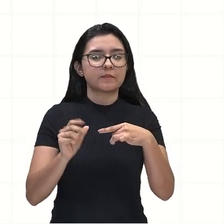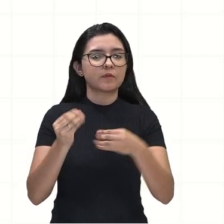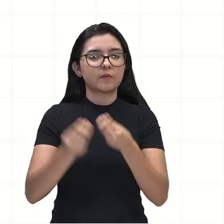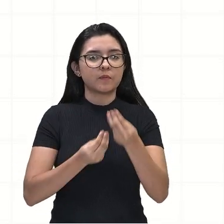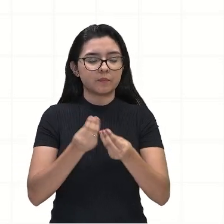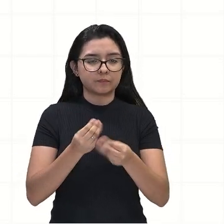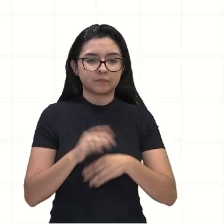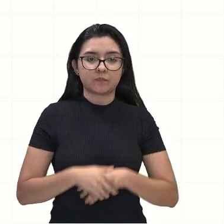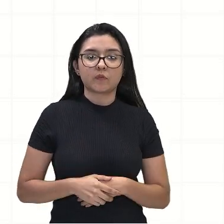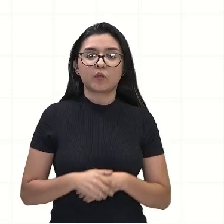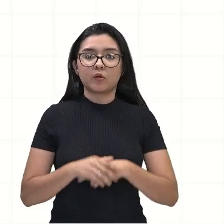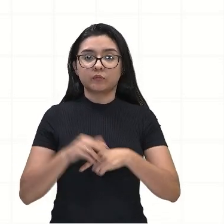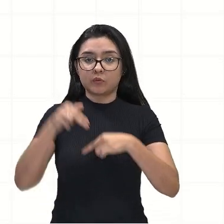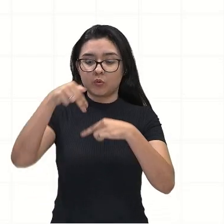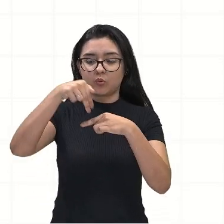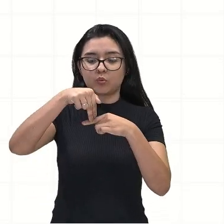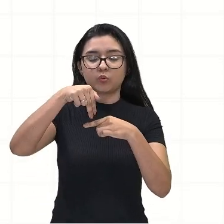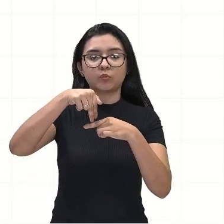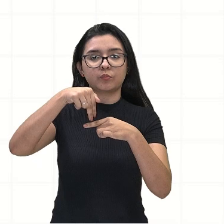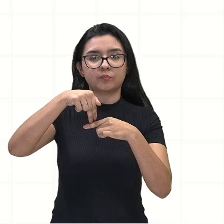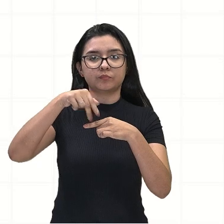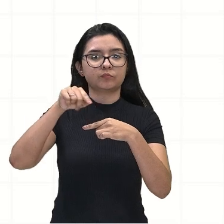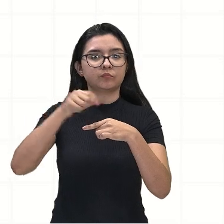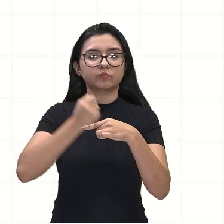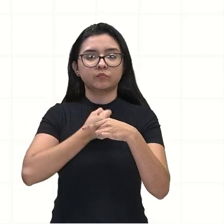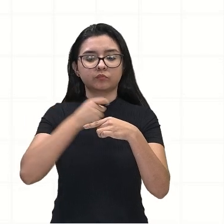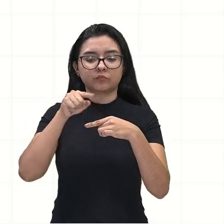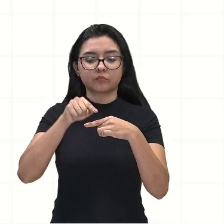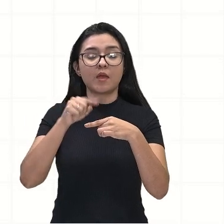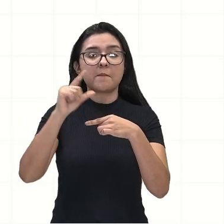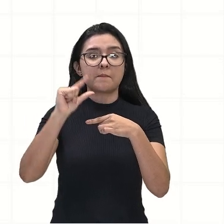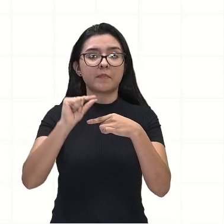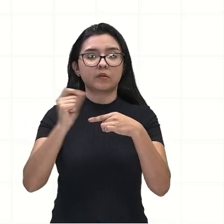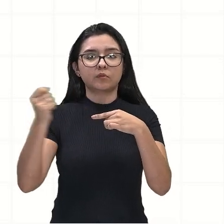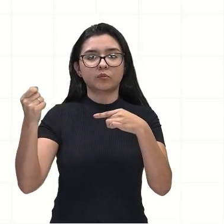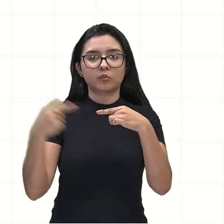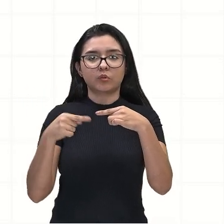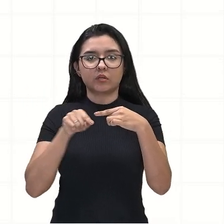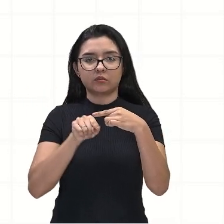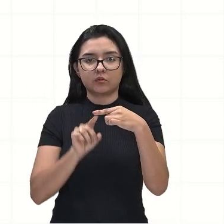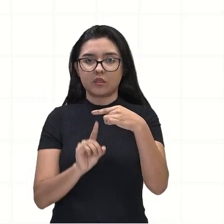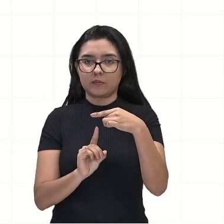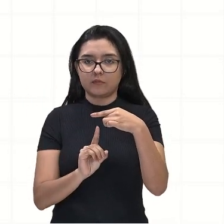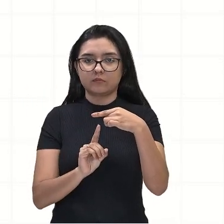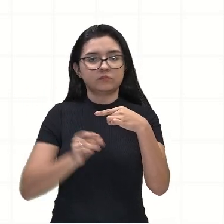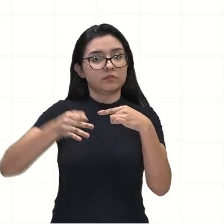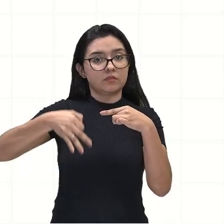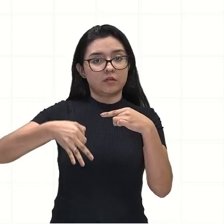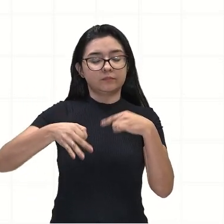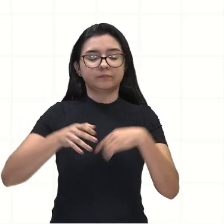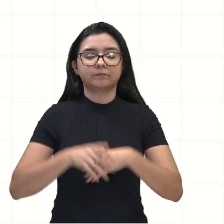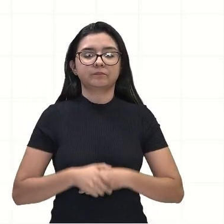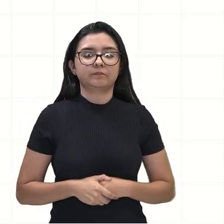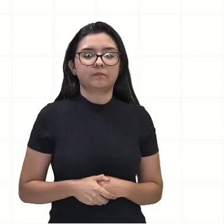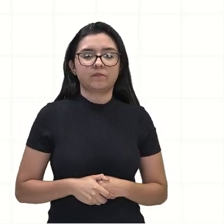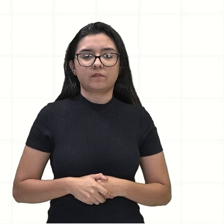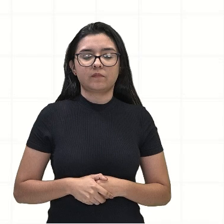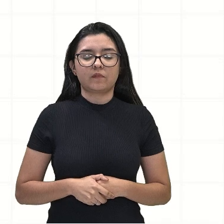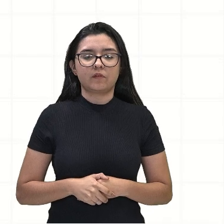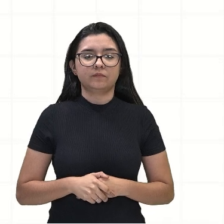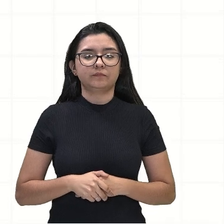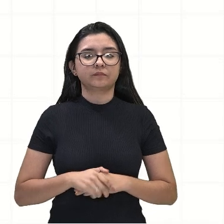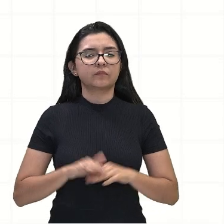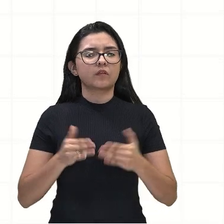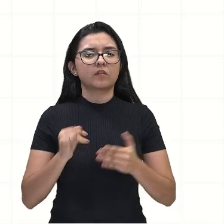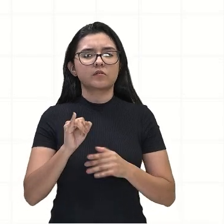o numerador for menor do que o denominador. Tá legal? Se